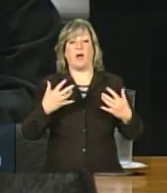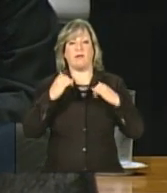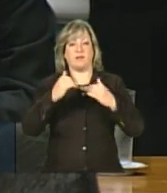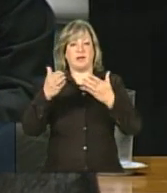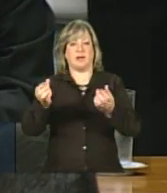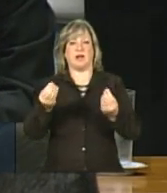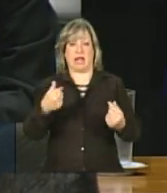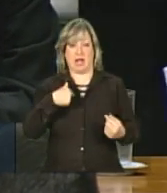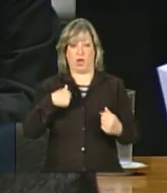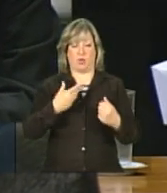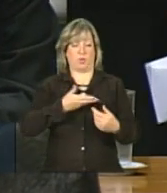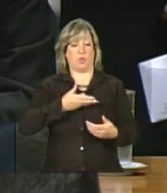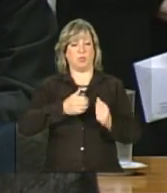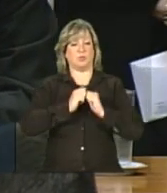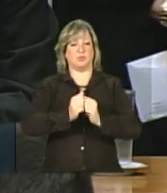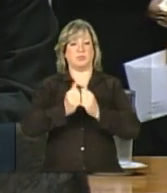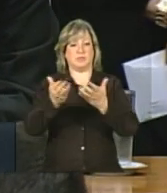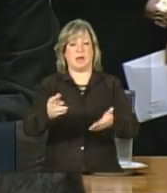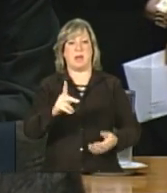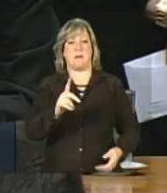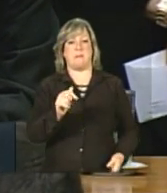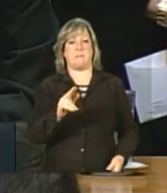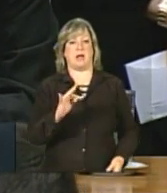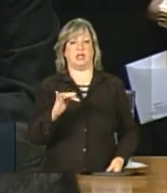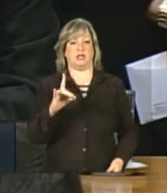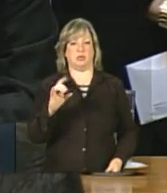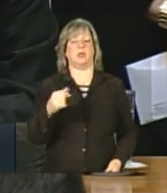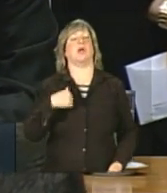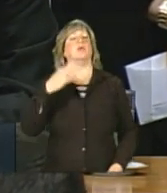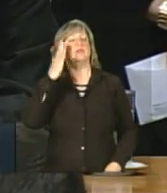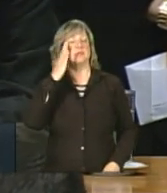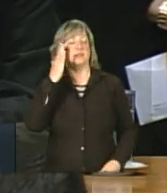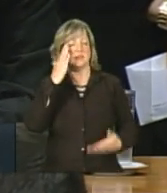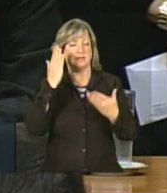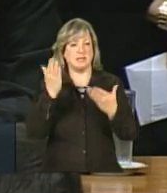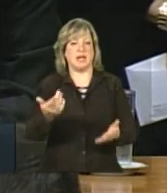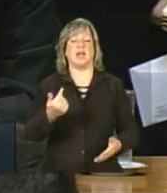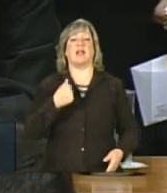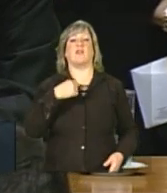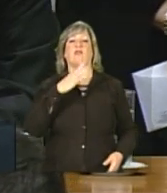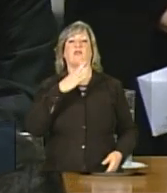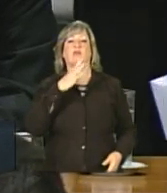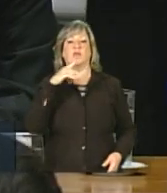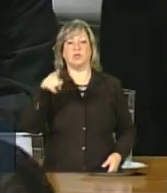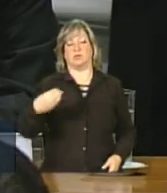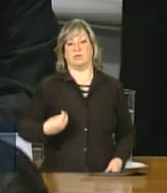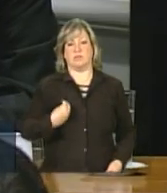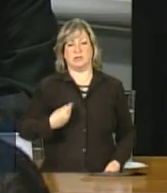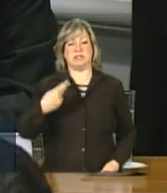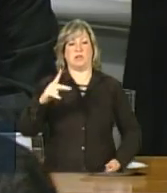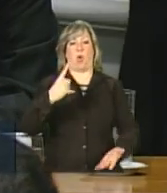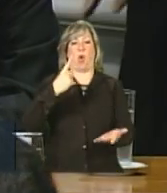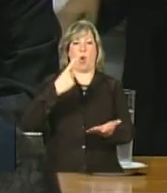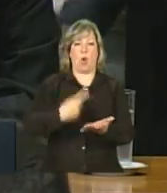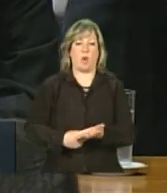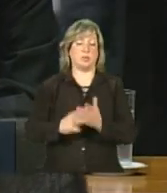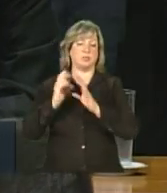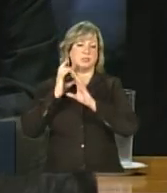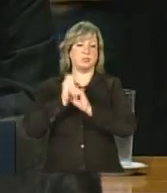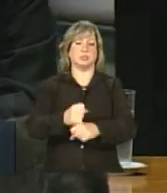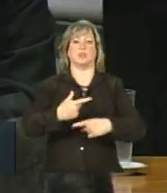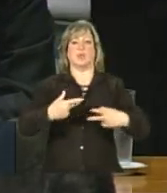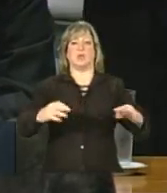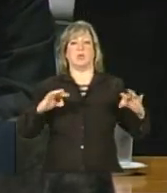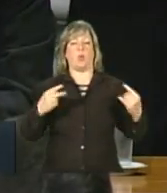partido, o conheço, sei da sua trajetória, sei dos seus compromissos com a